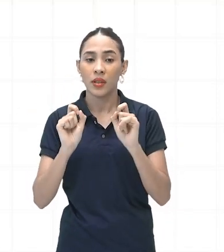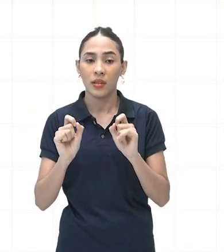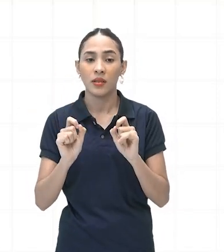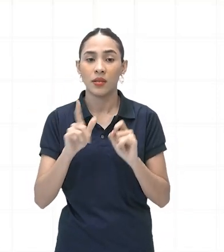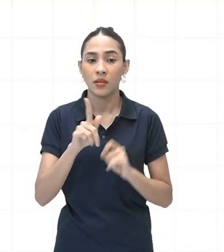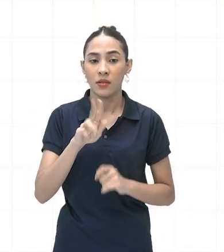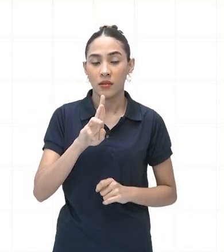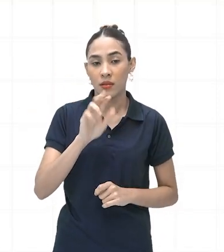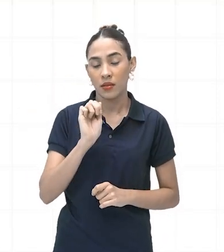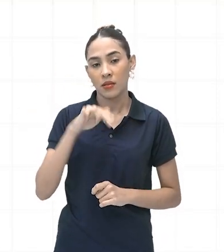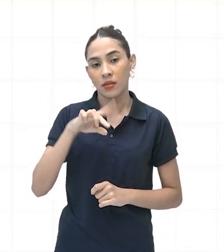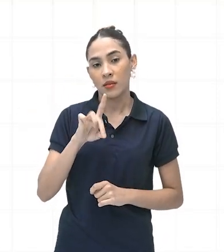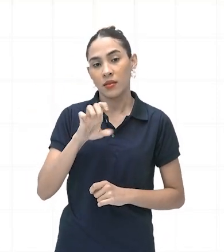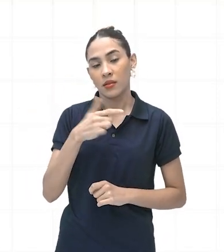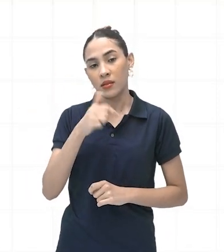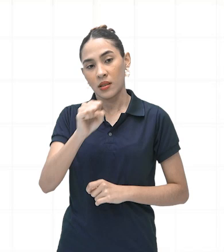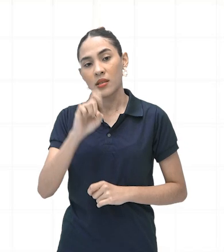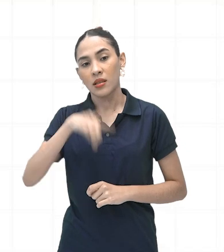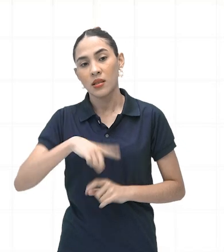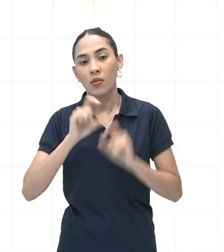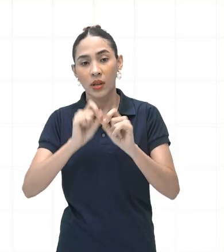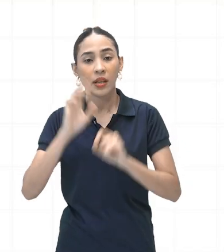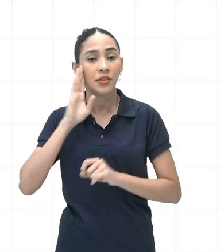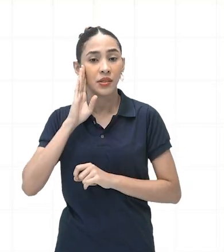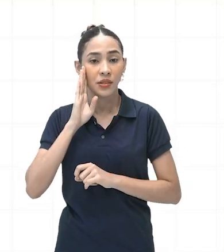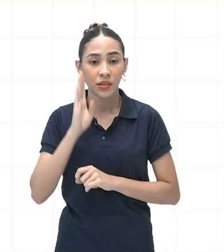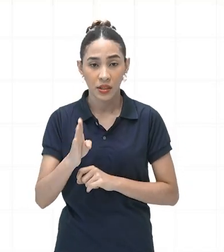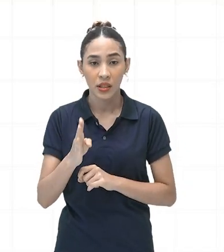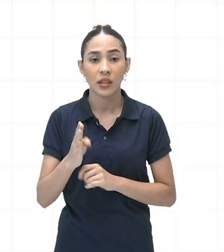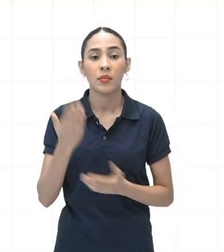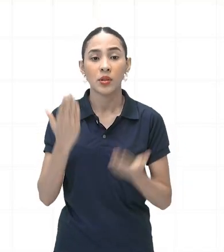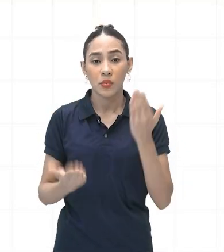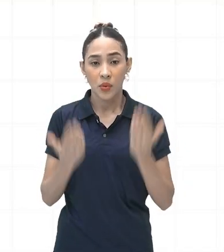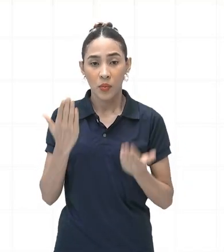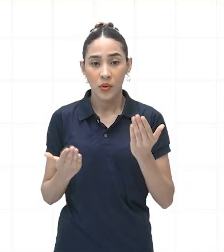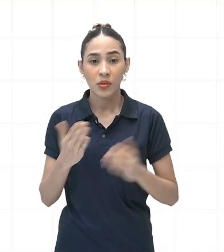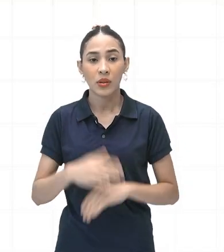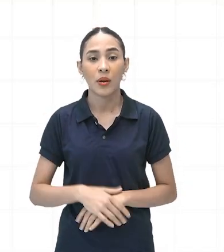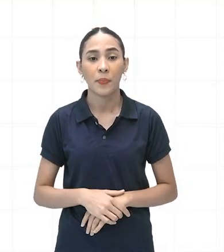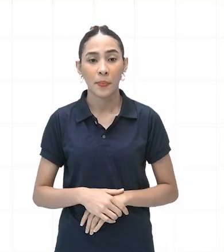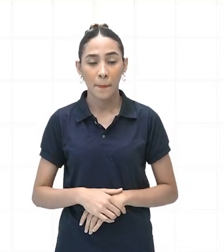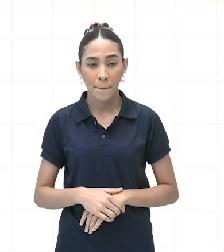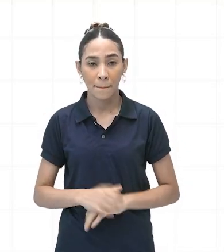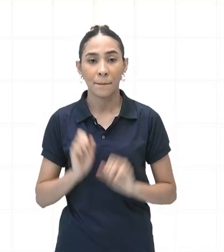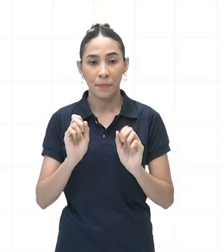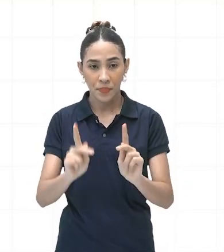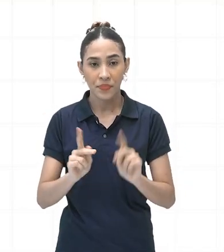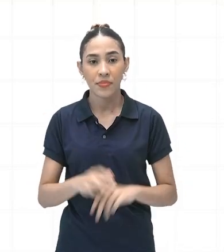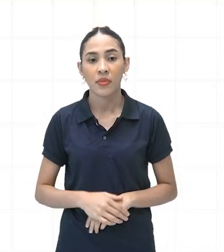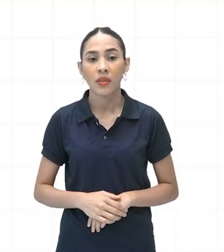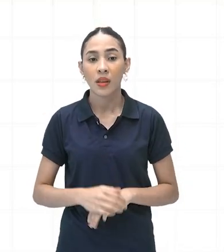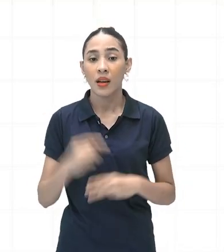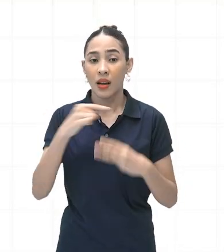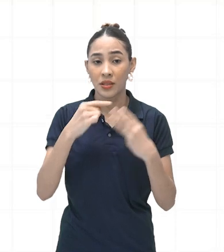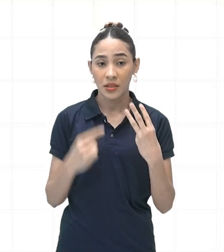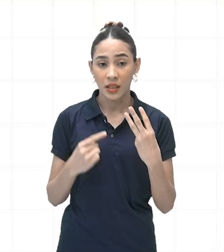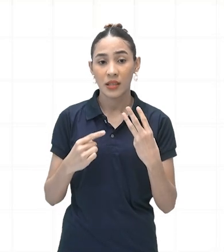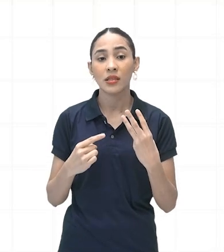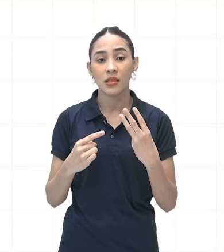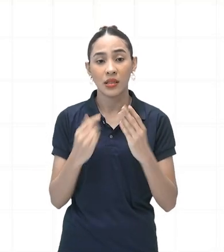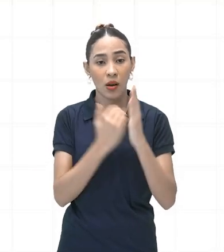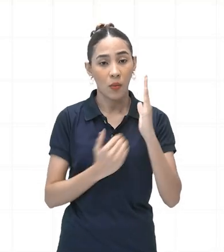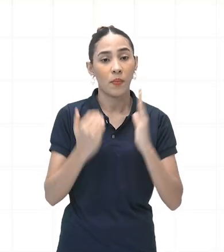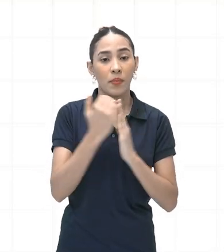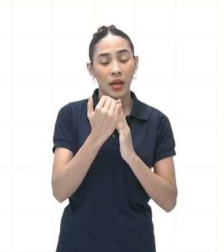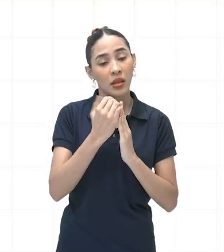essas grandezas, elas são diretamente proporcionais, certo? As 3